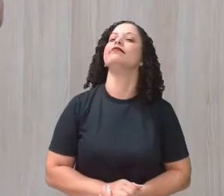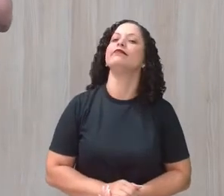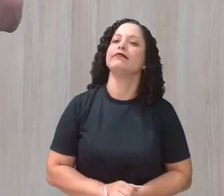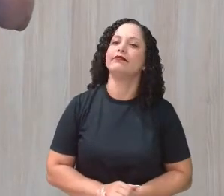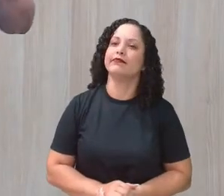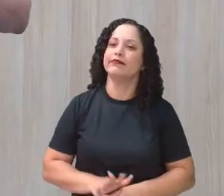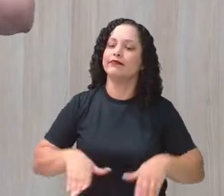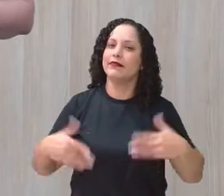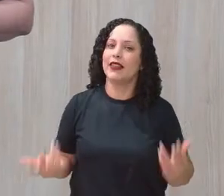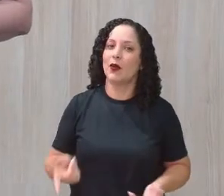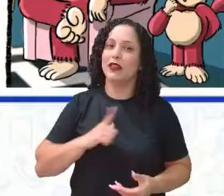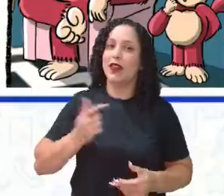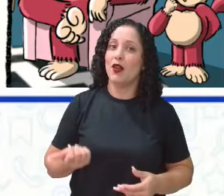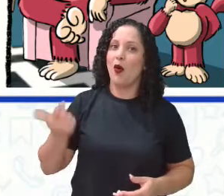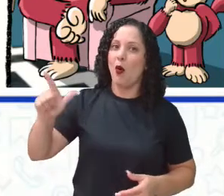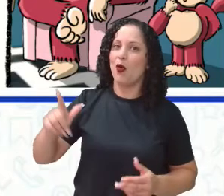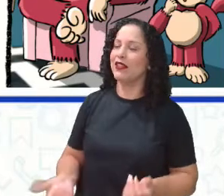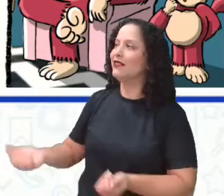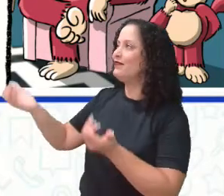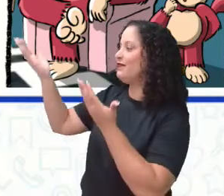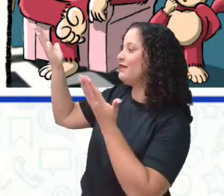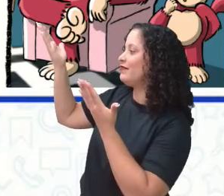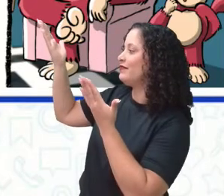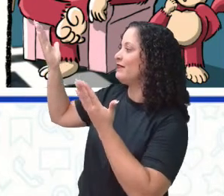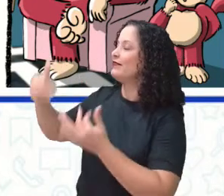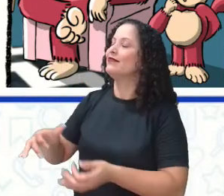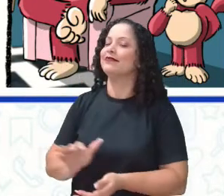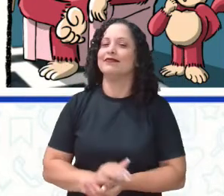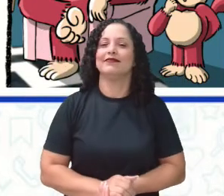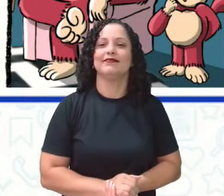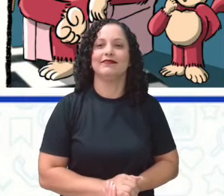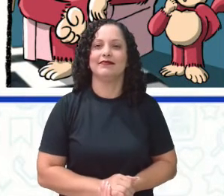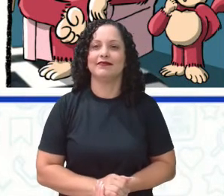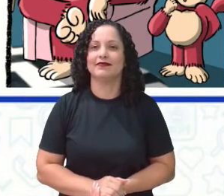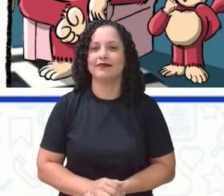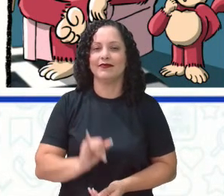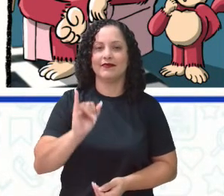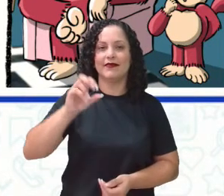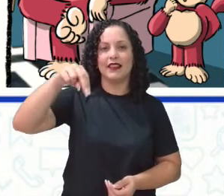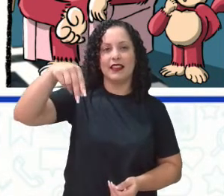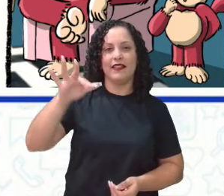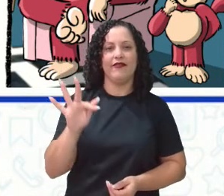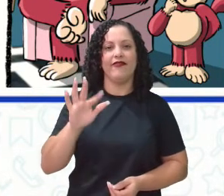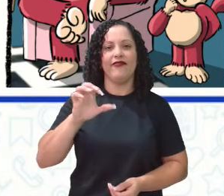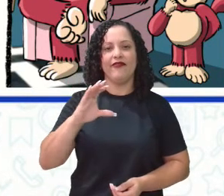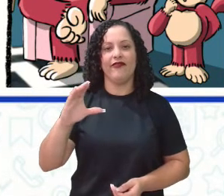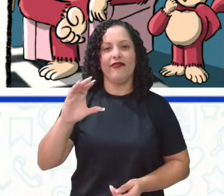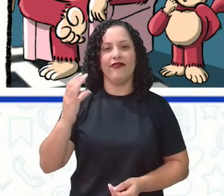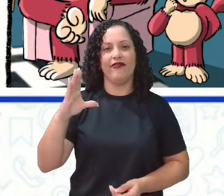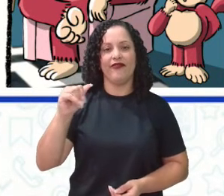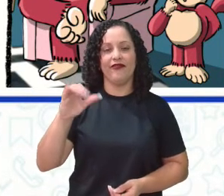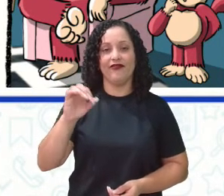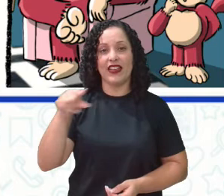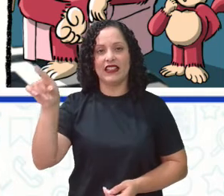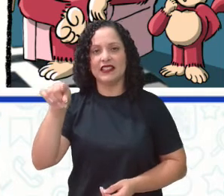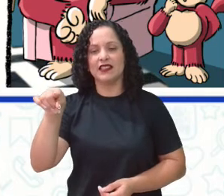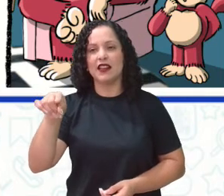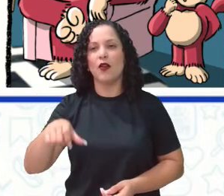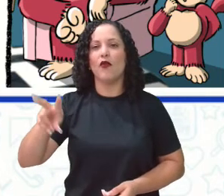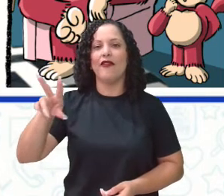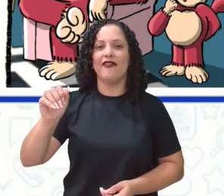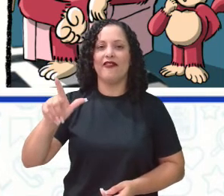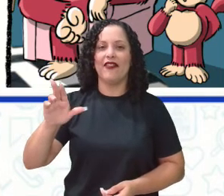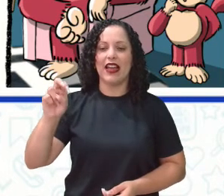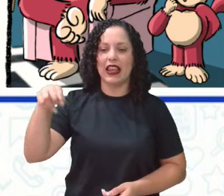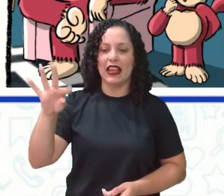Então, temos outra tirinha aqui, que é a infecção valente. E aí tem um exército aqui, não é? Defendendo aí. E